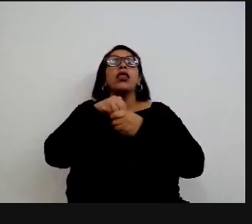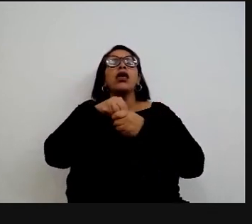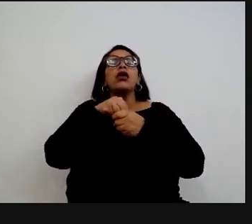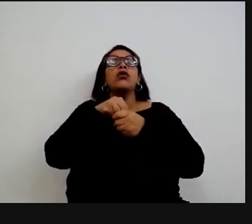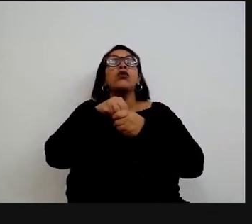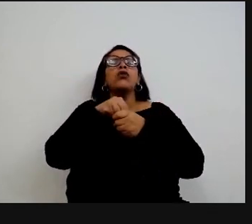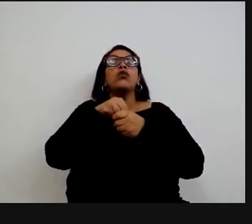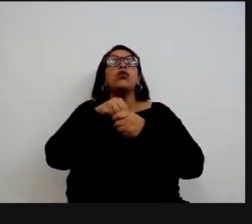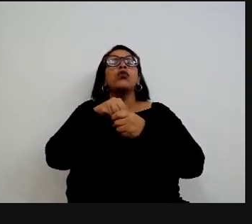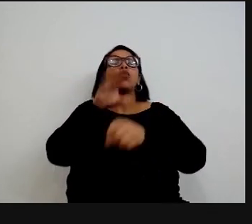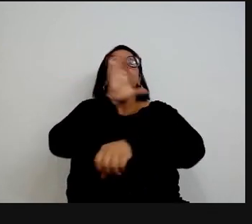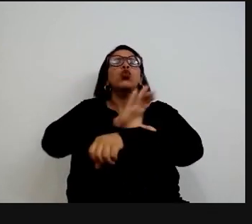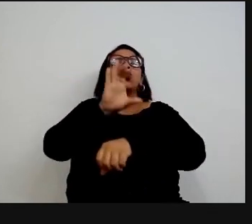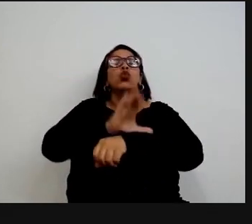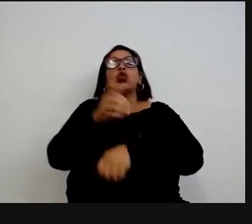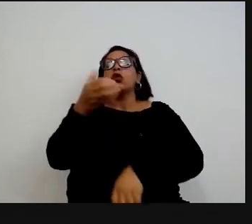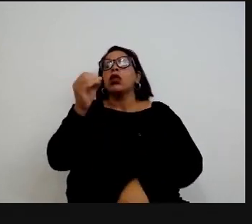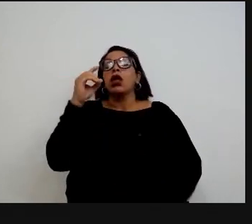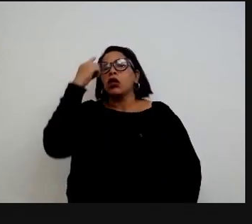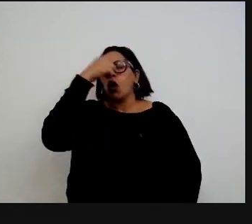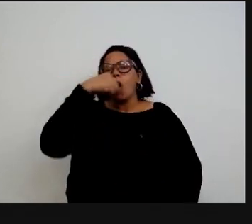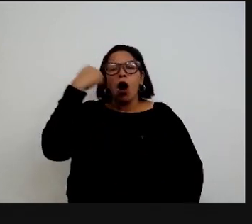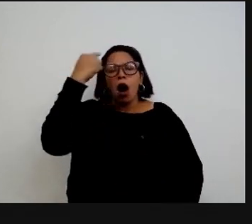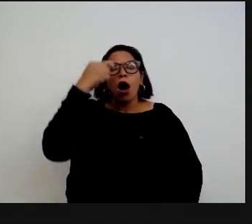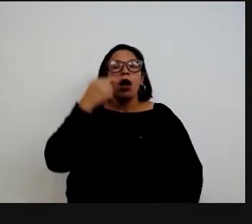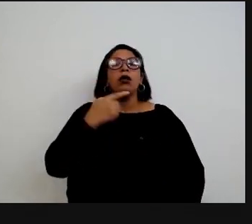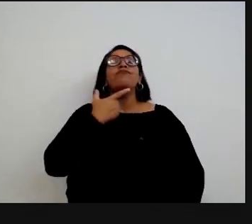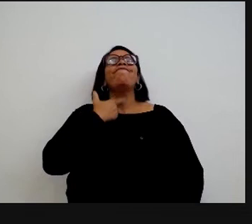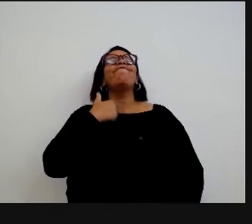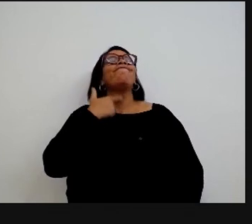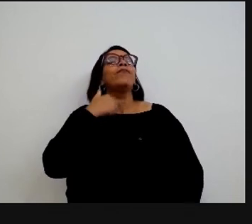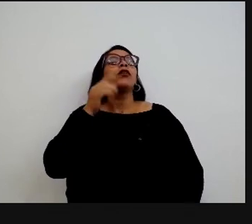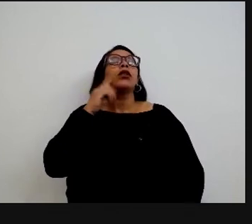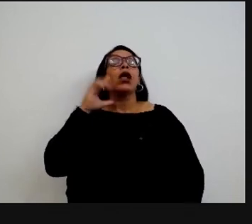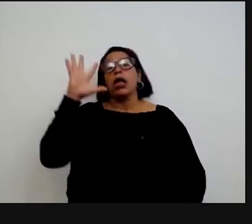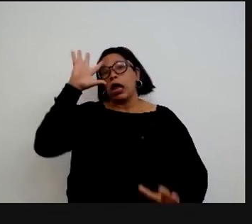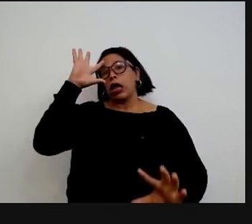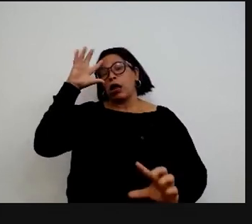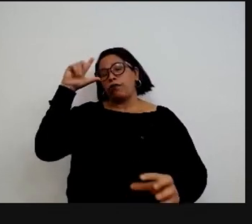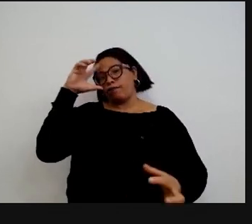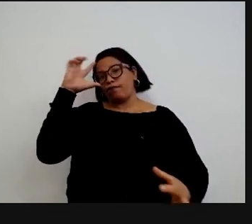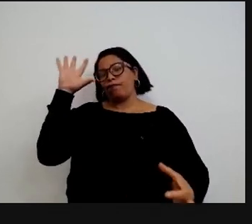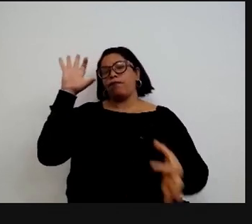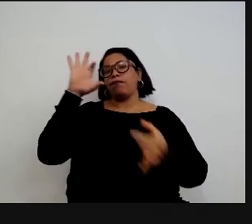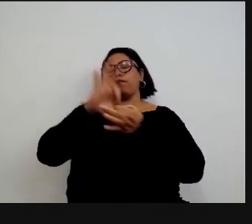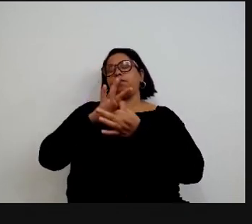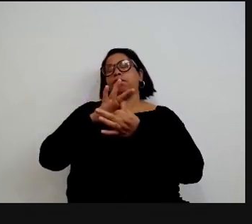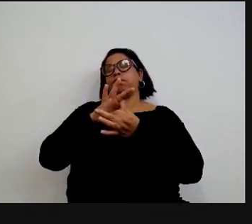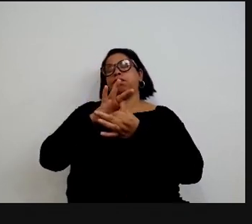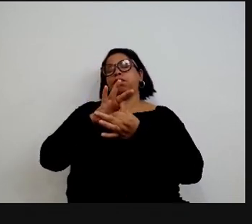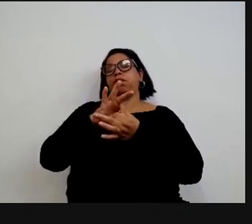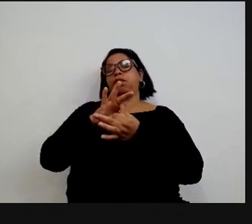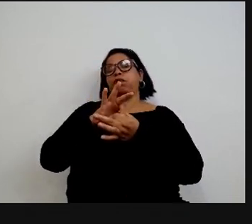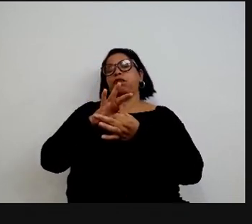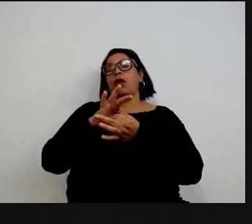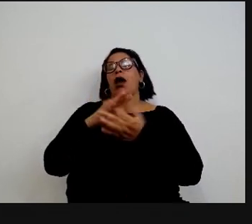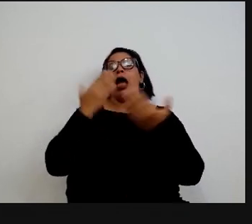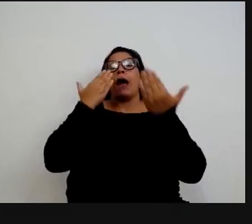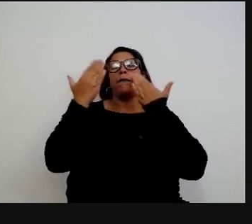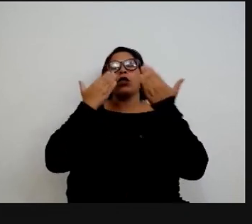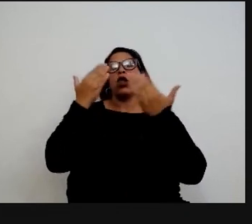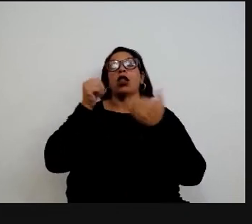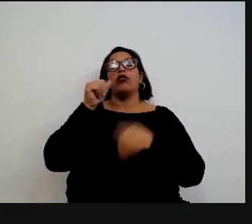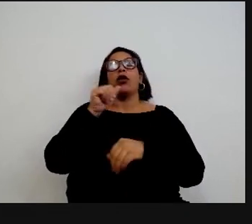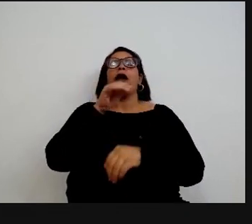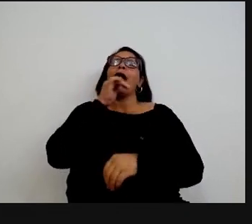dentro daquele curso de 10 horas. E aquilo se conectou, aí é uma questão da psicologia,